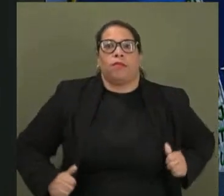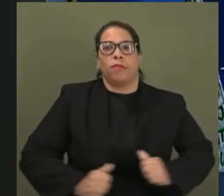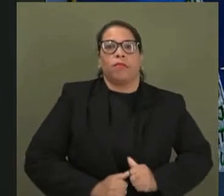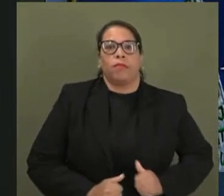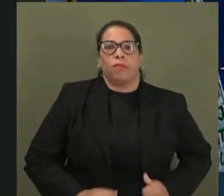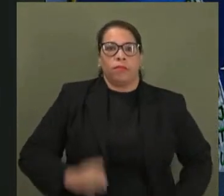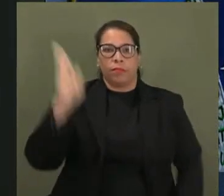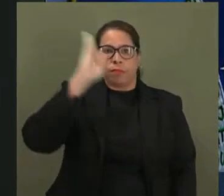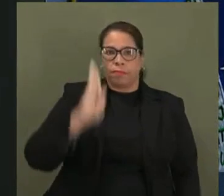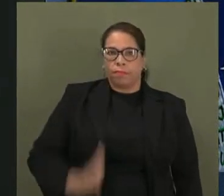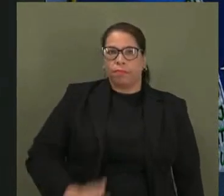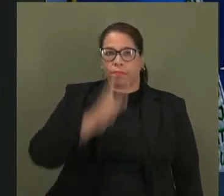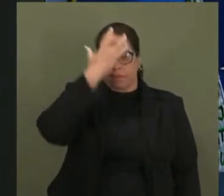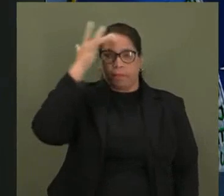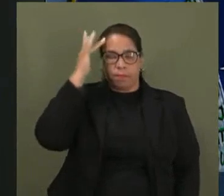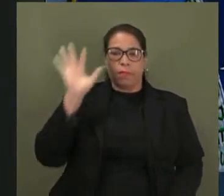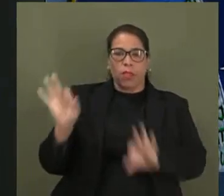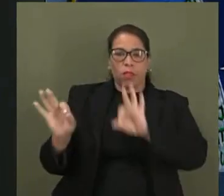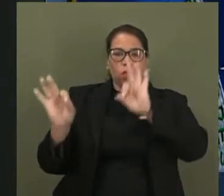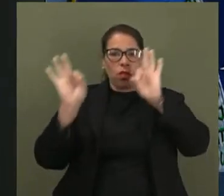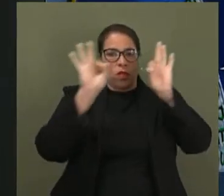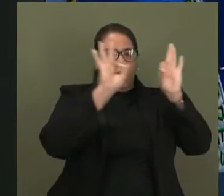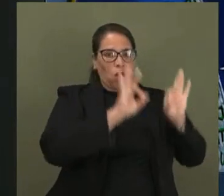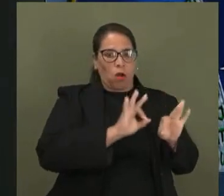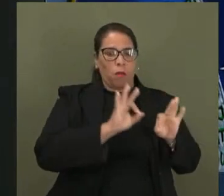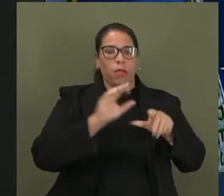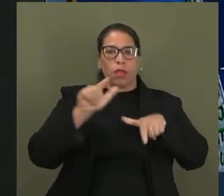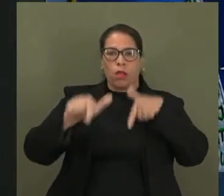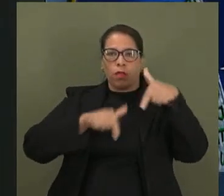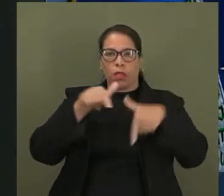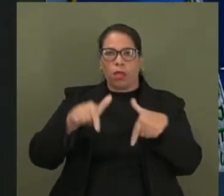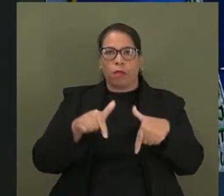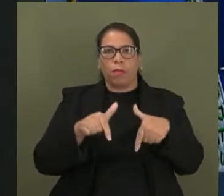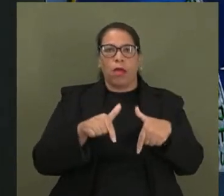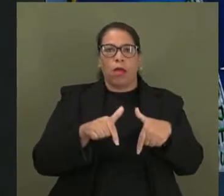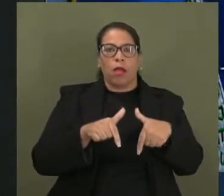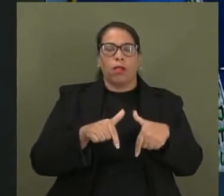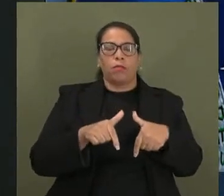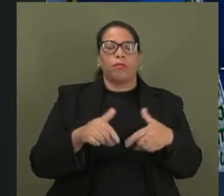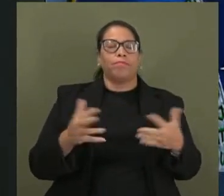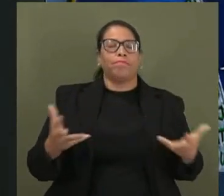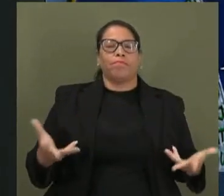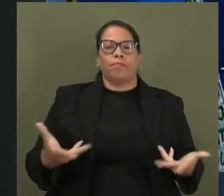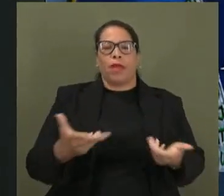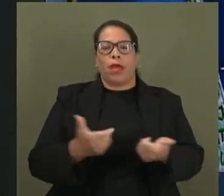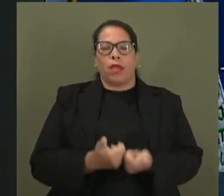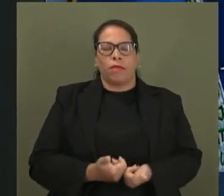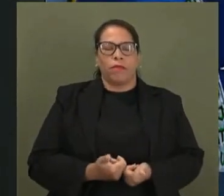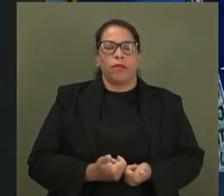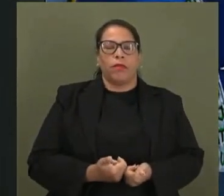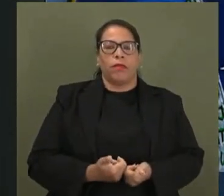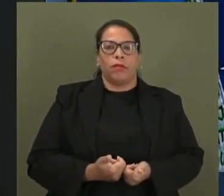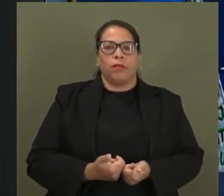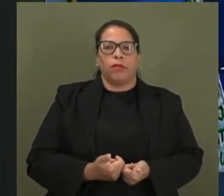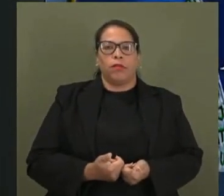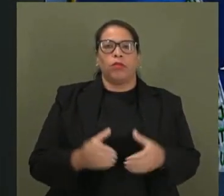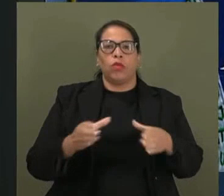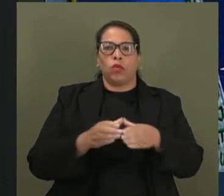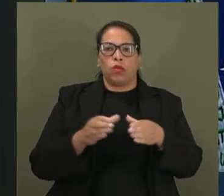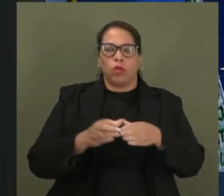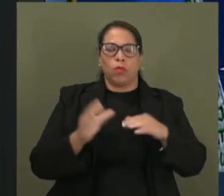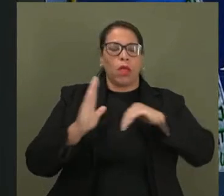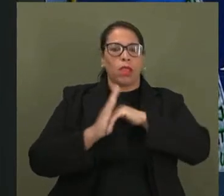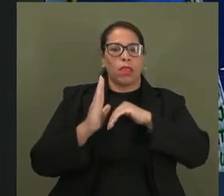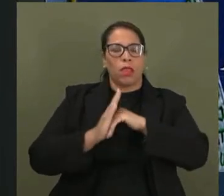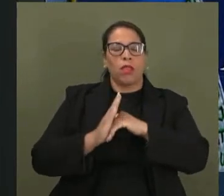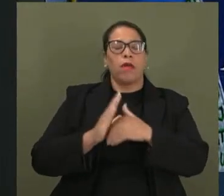brasileiras, brasileiros que estão nos acompanhando pelo trabalho exemplar da equipe da TV